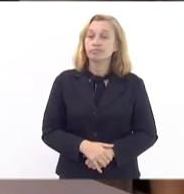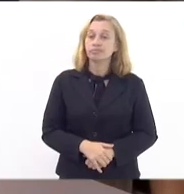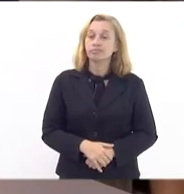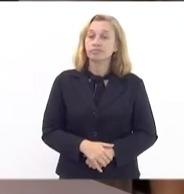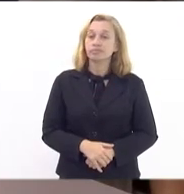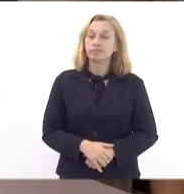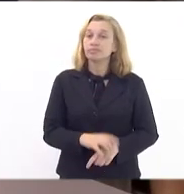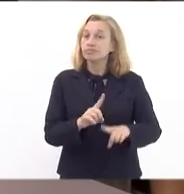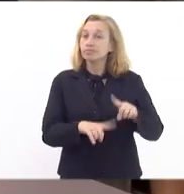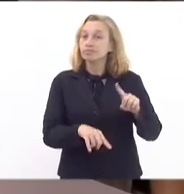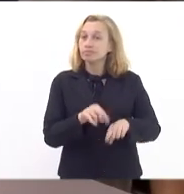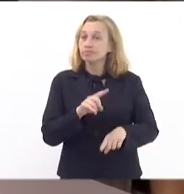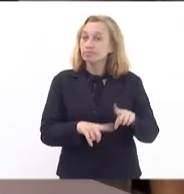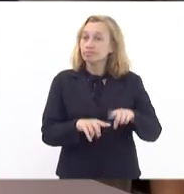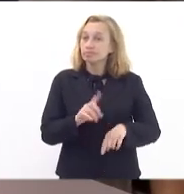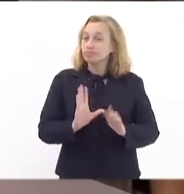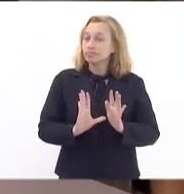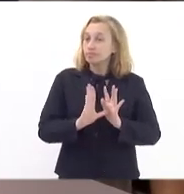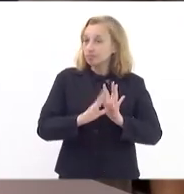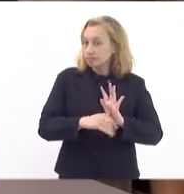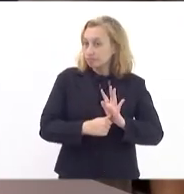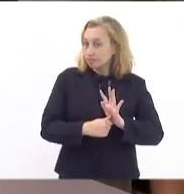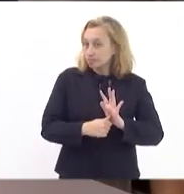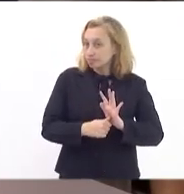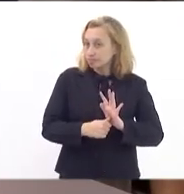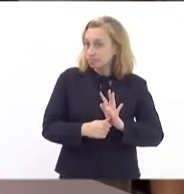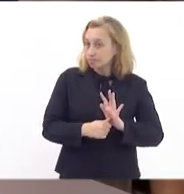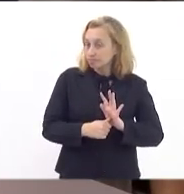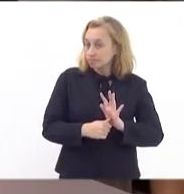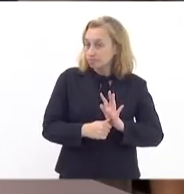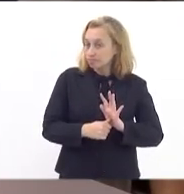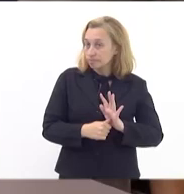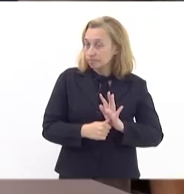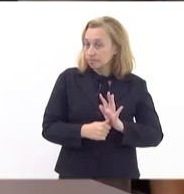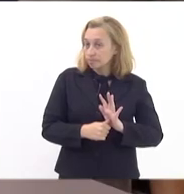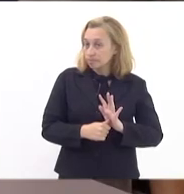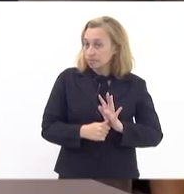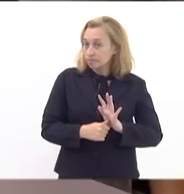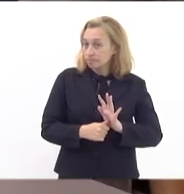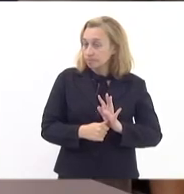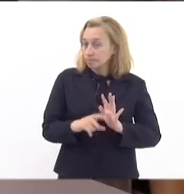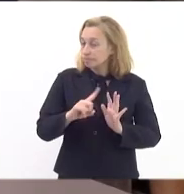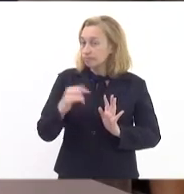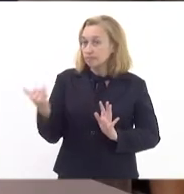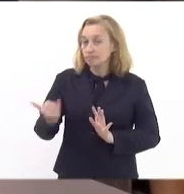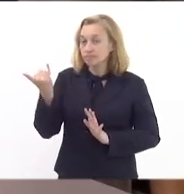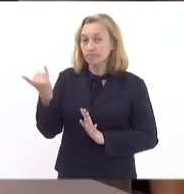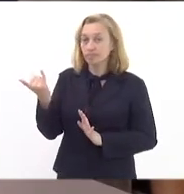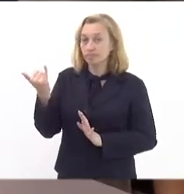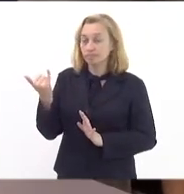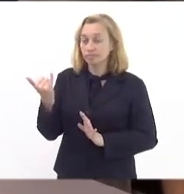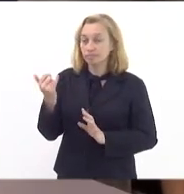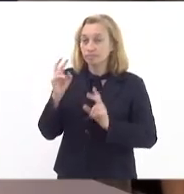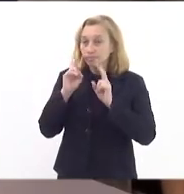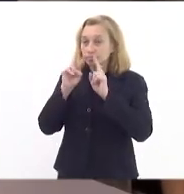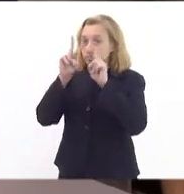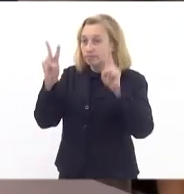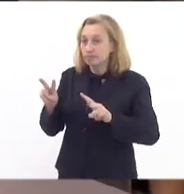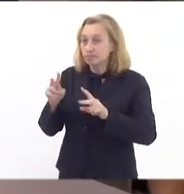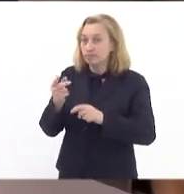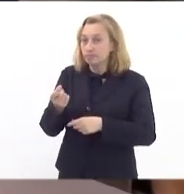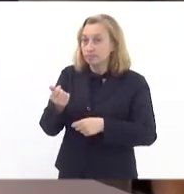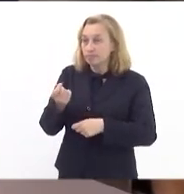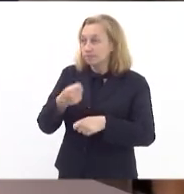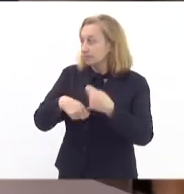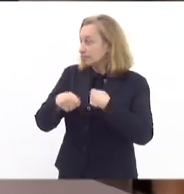e o material Furtado material ilícito para reciclagem é insignificante do ponto de vista econômico